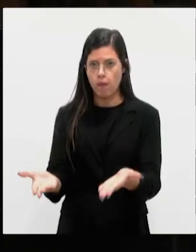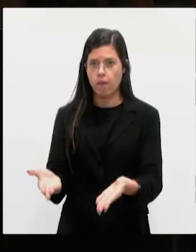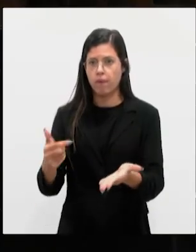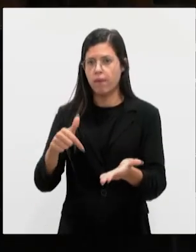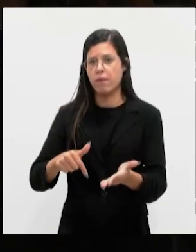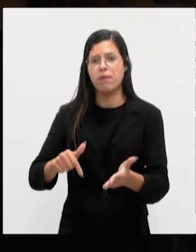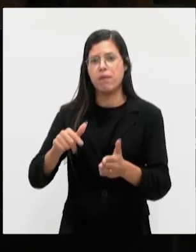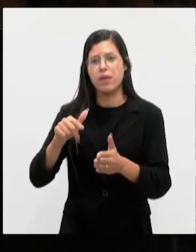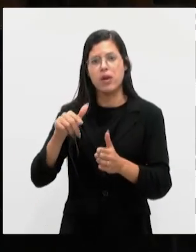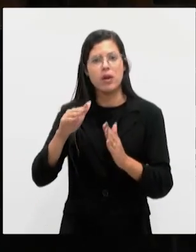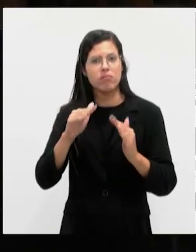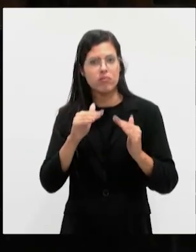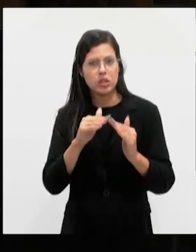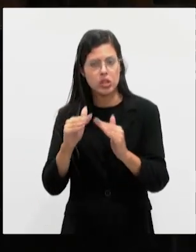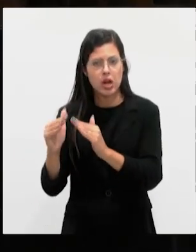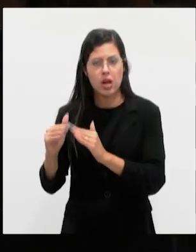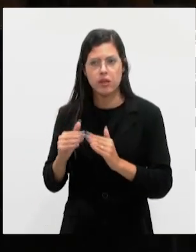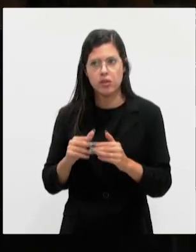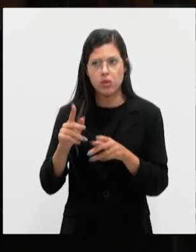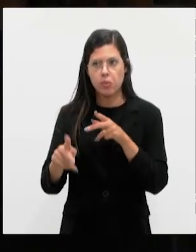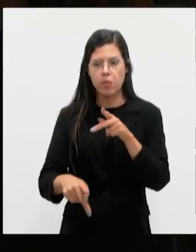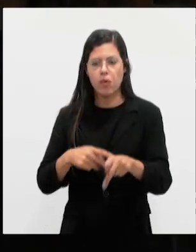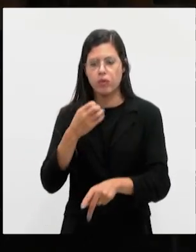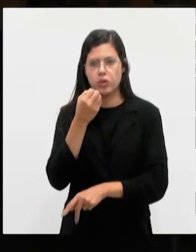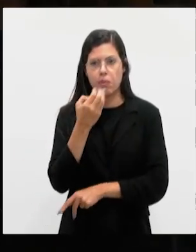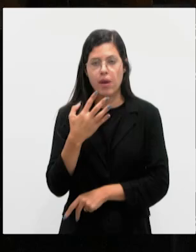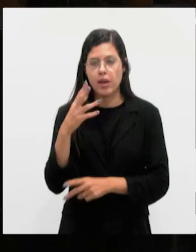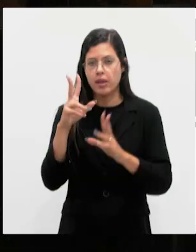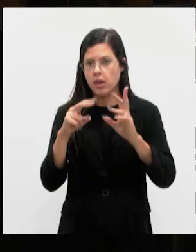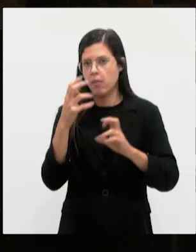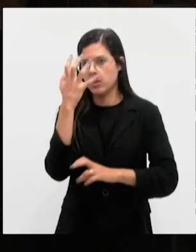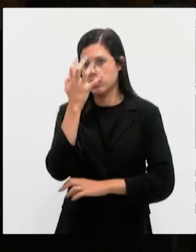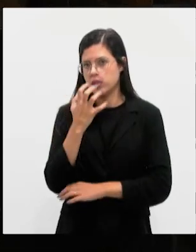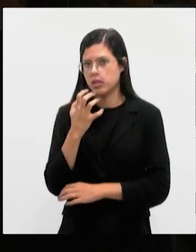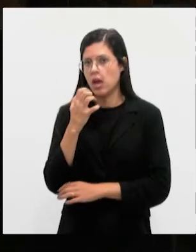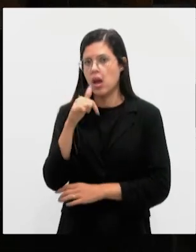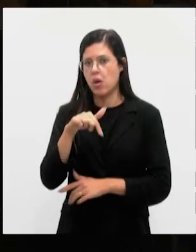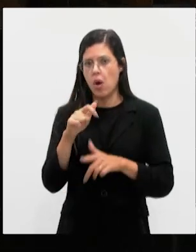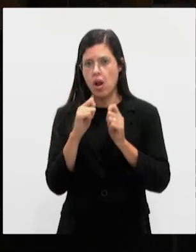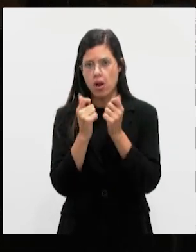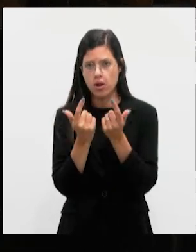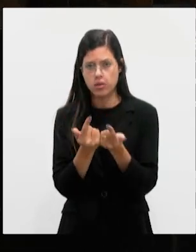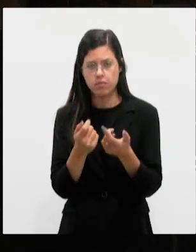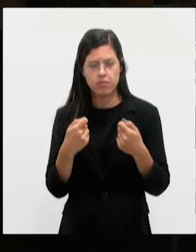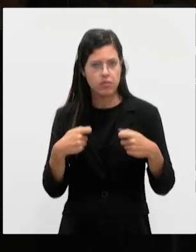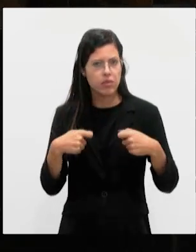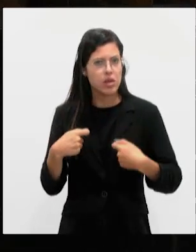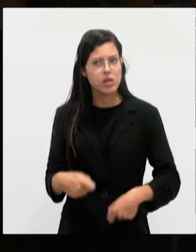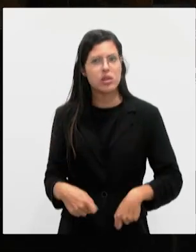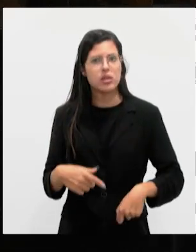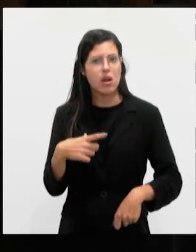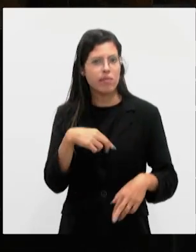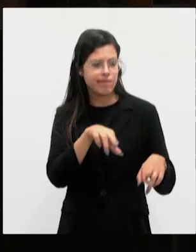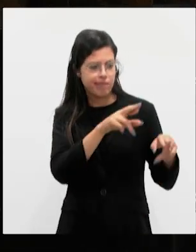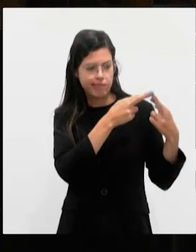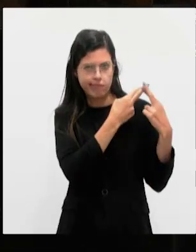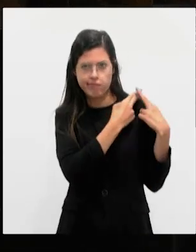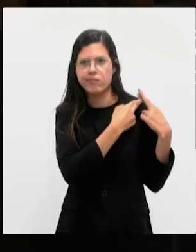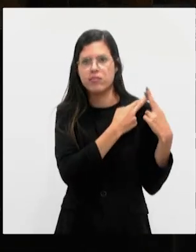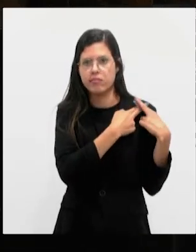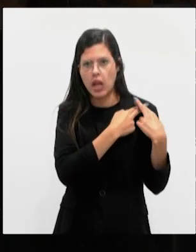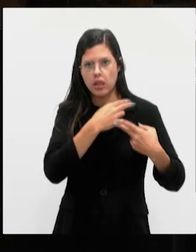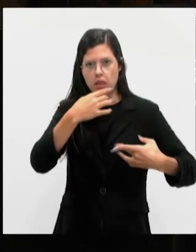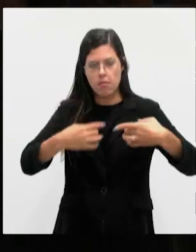ao cidadão de bem. É um tema muito sério, que essa casa aqui precisa ter responsabilidade no